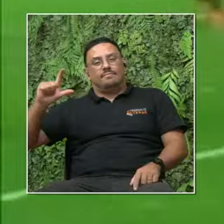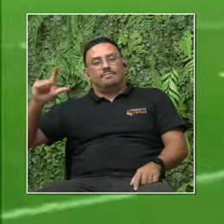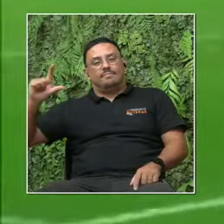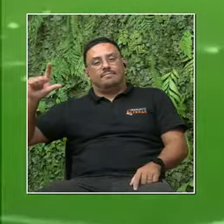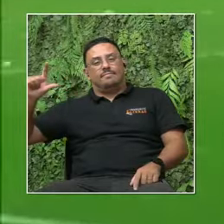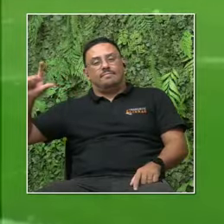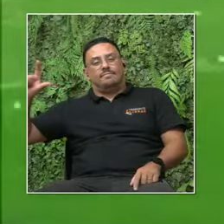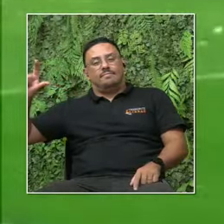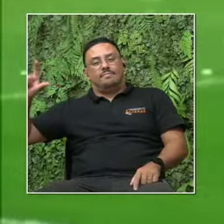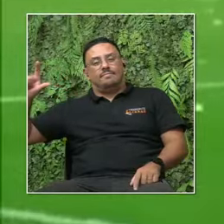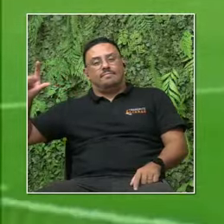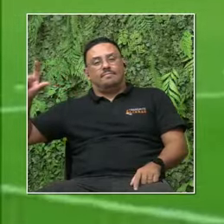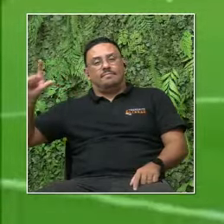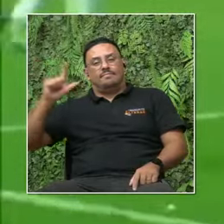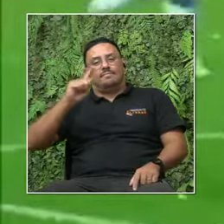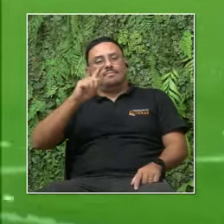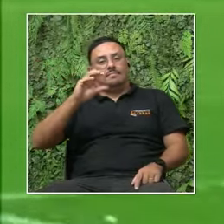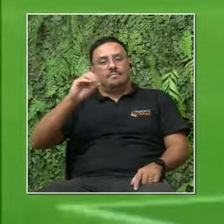gol